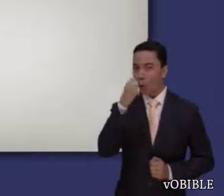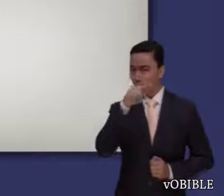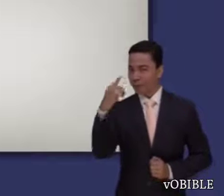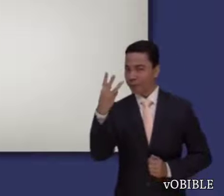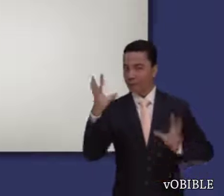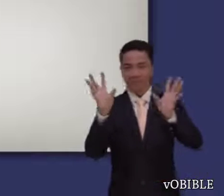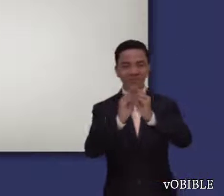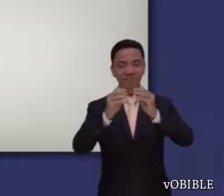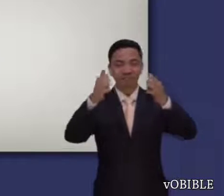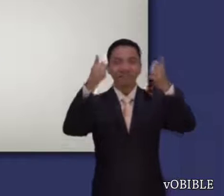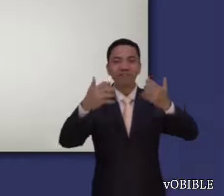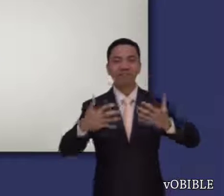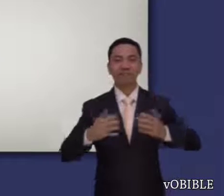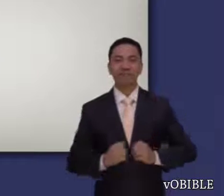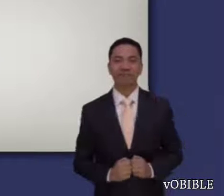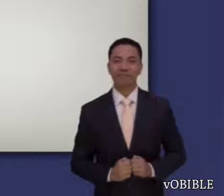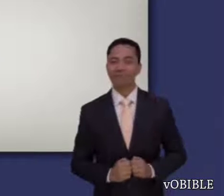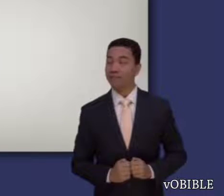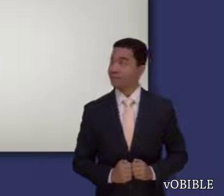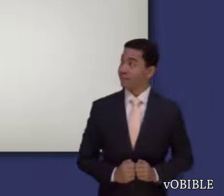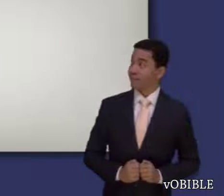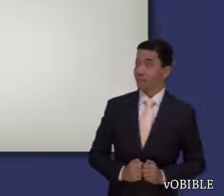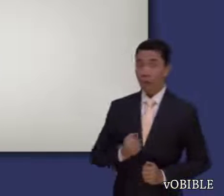2 Tessalonicenses tem 3 capítulos.